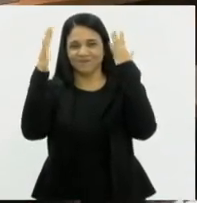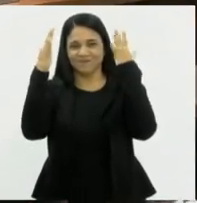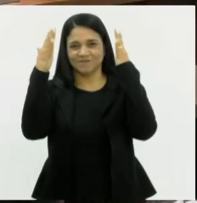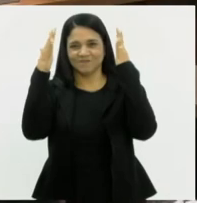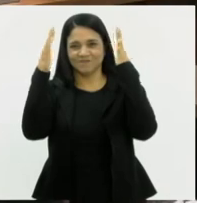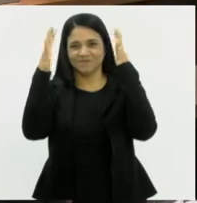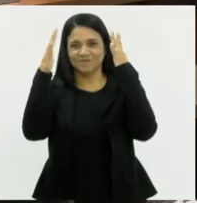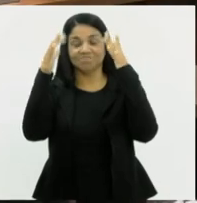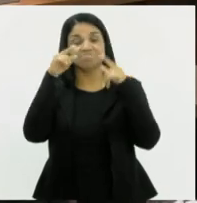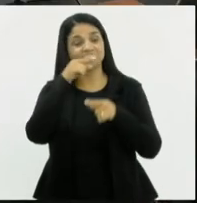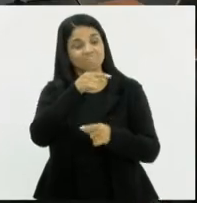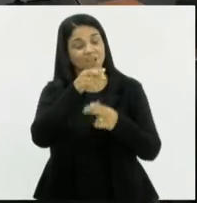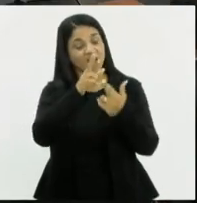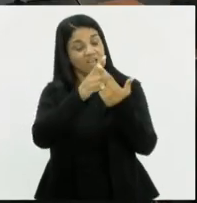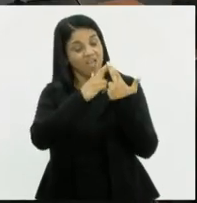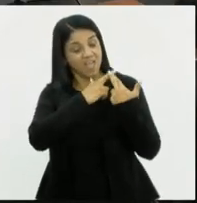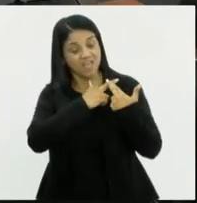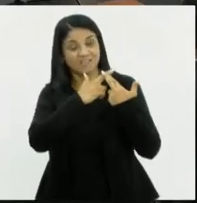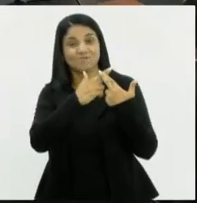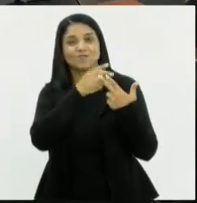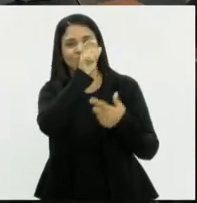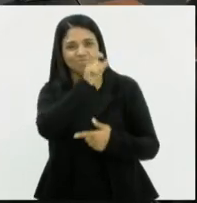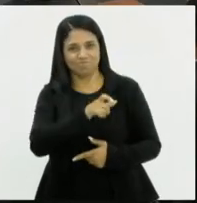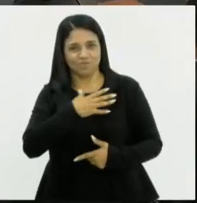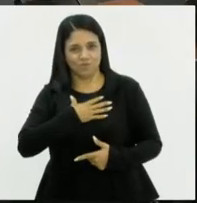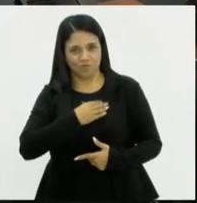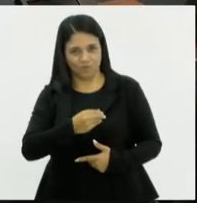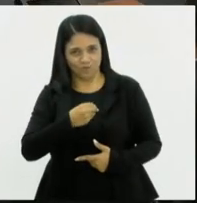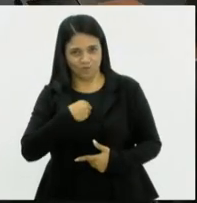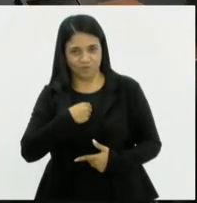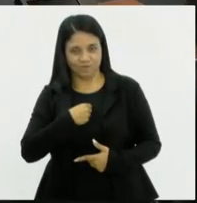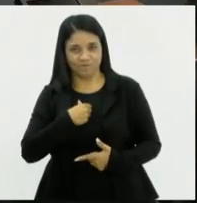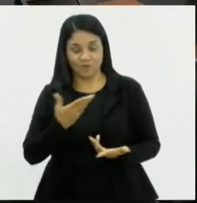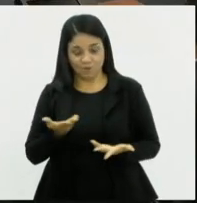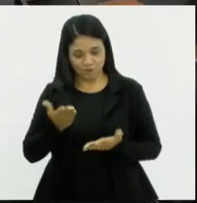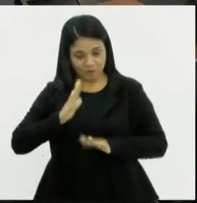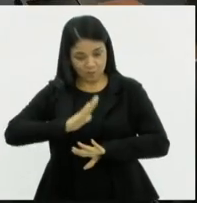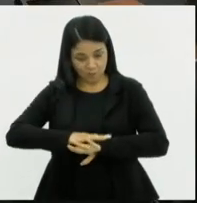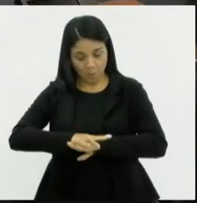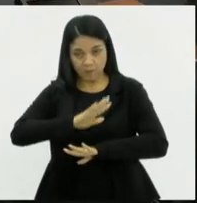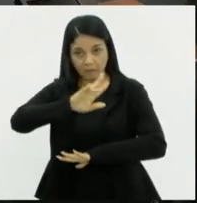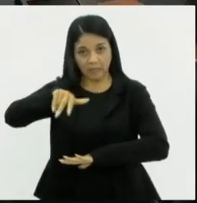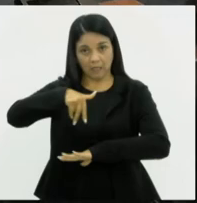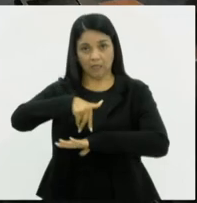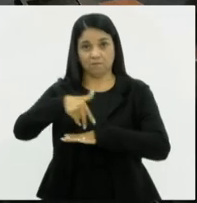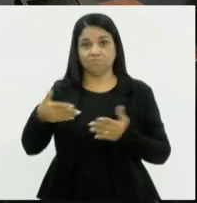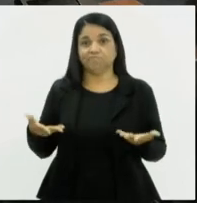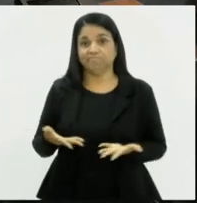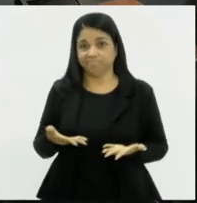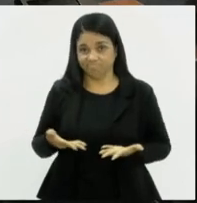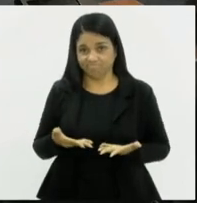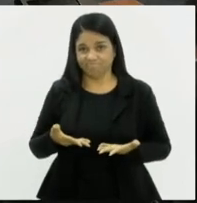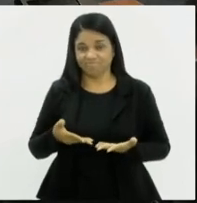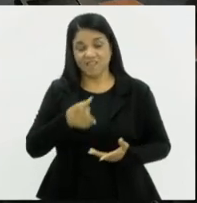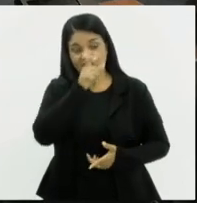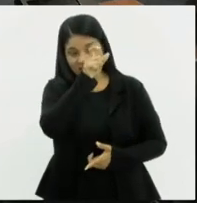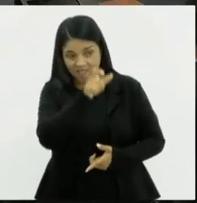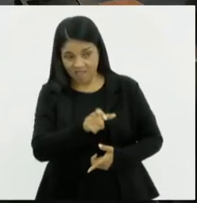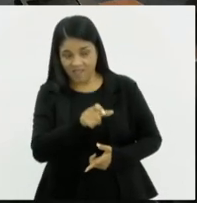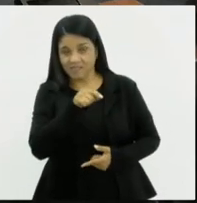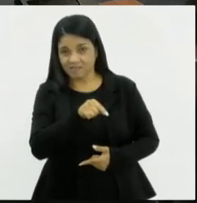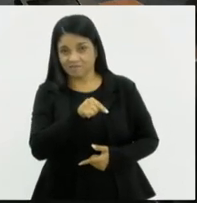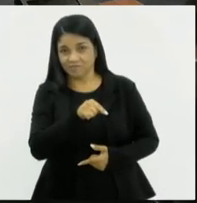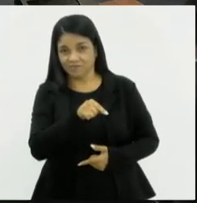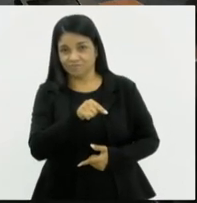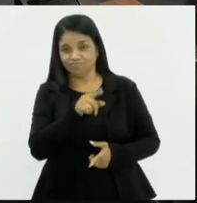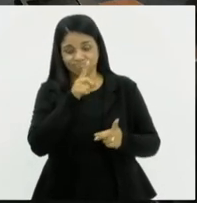Que é o responsável por eu estar aqui nesse momento. Foi ele que, através do